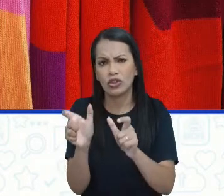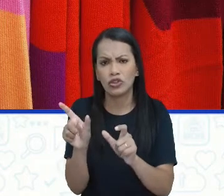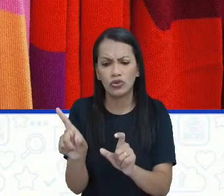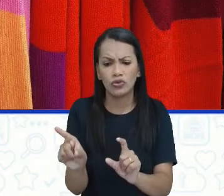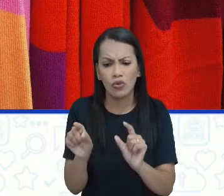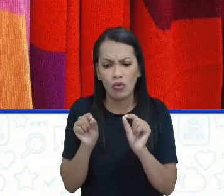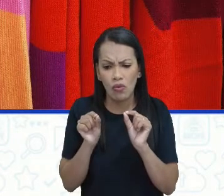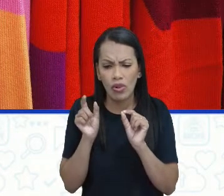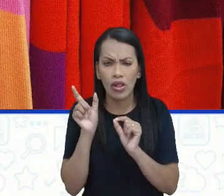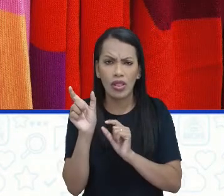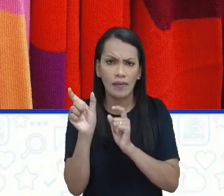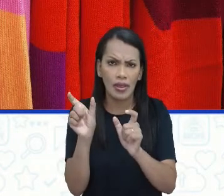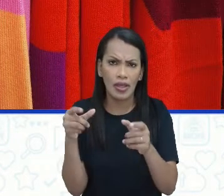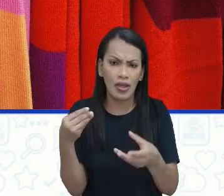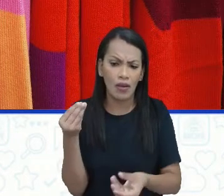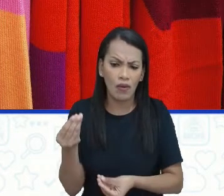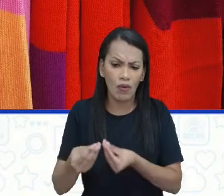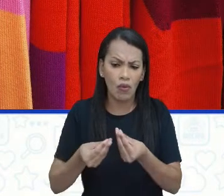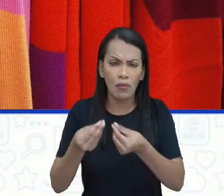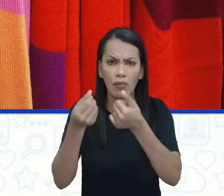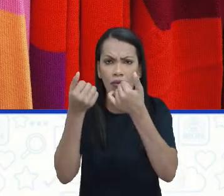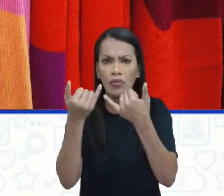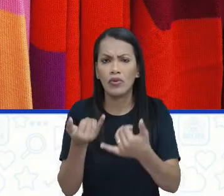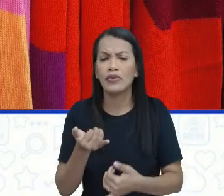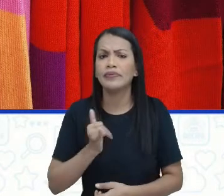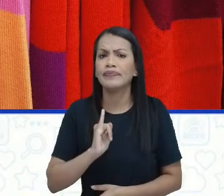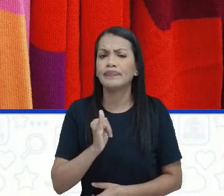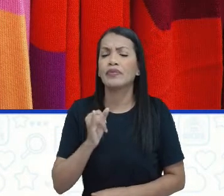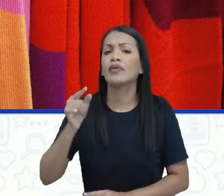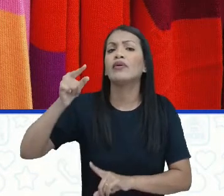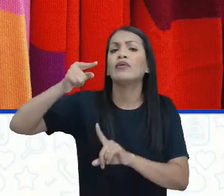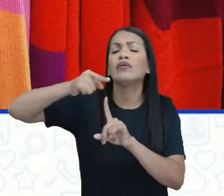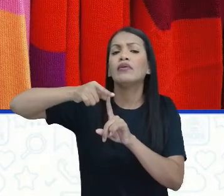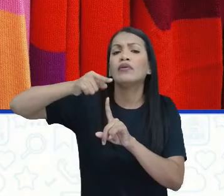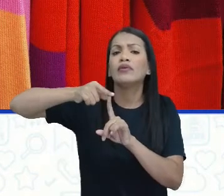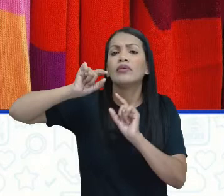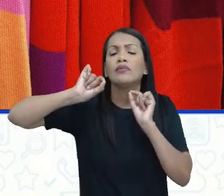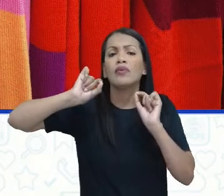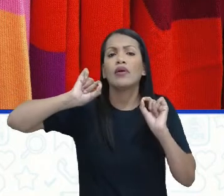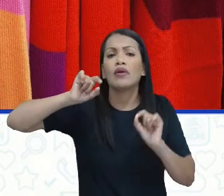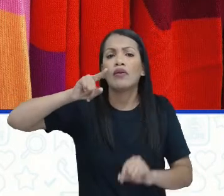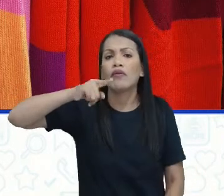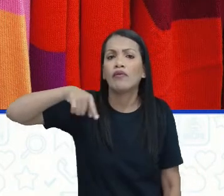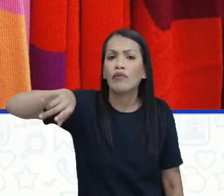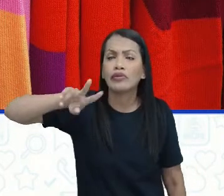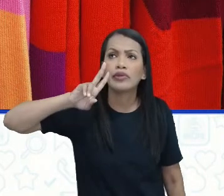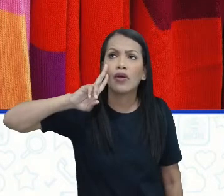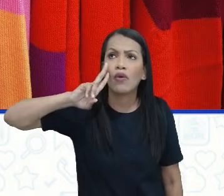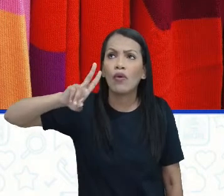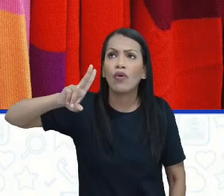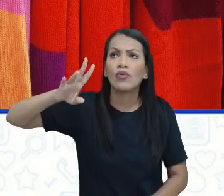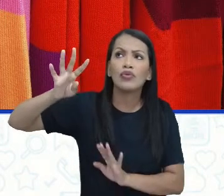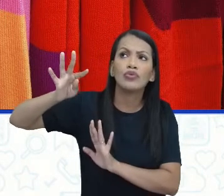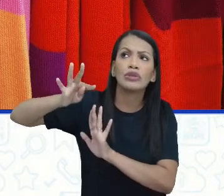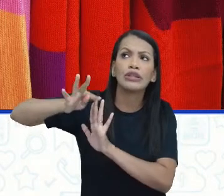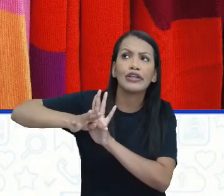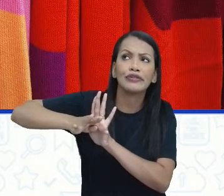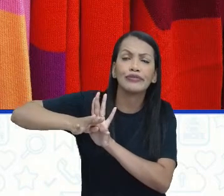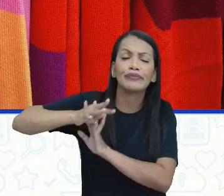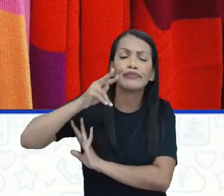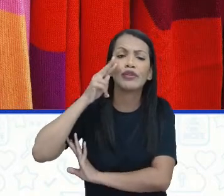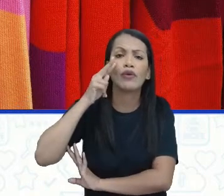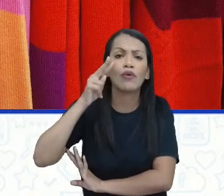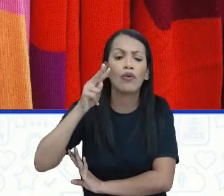palavras, sua forma de conduzir a narrativa. O estilo está muito ligado àquele momento em que você olha um texto, olha